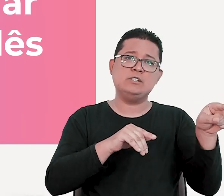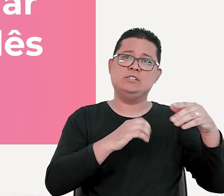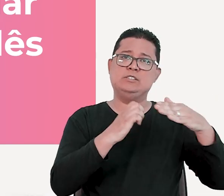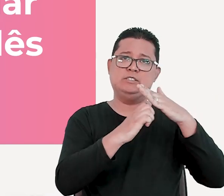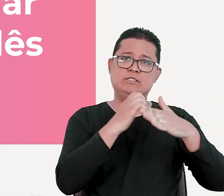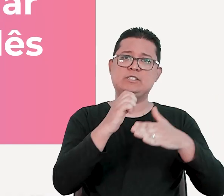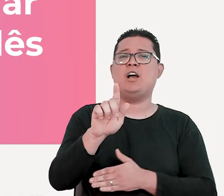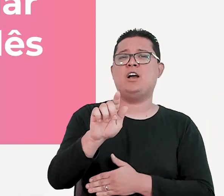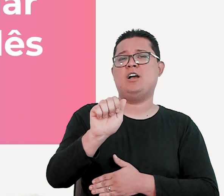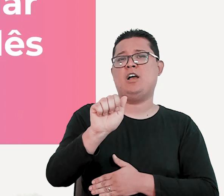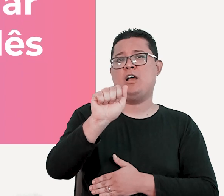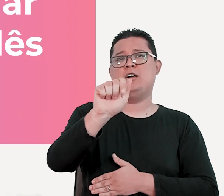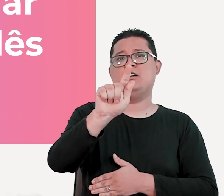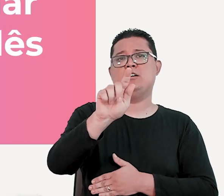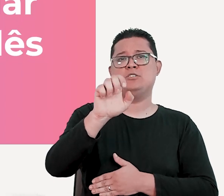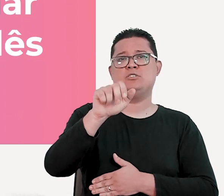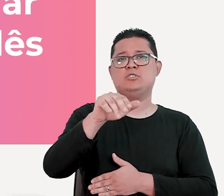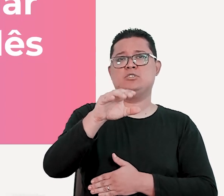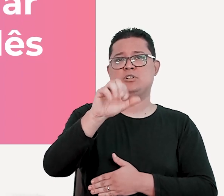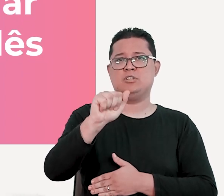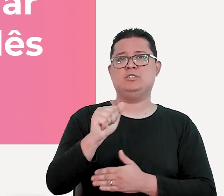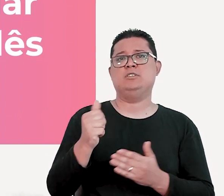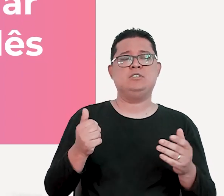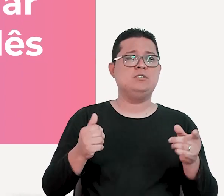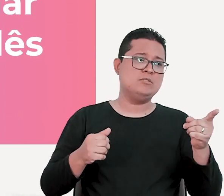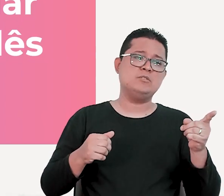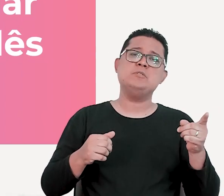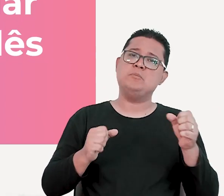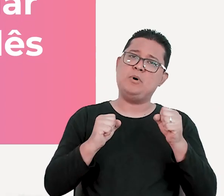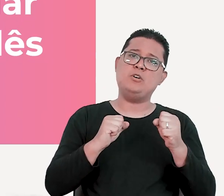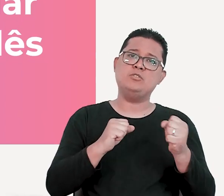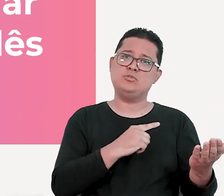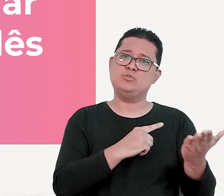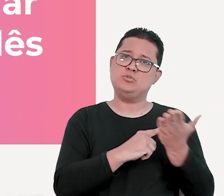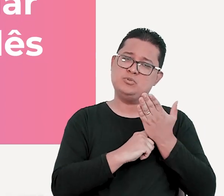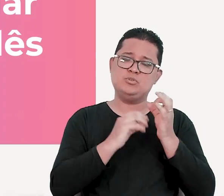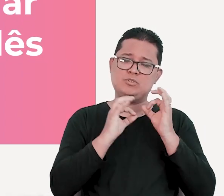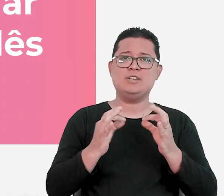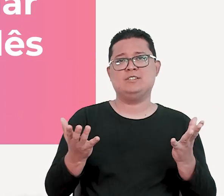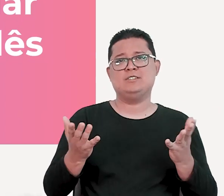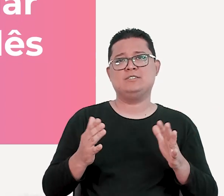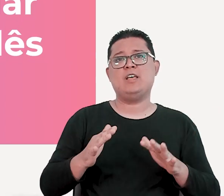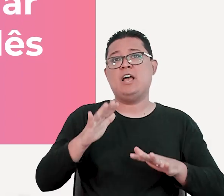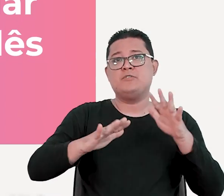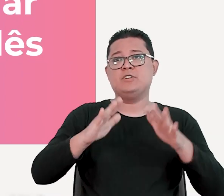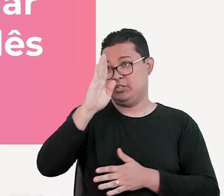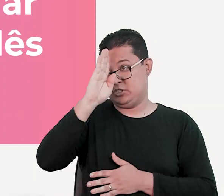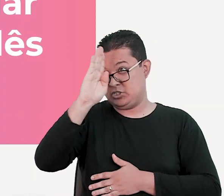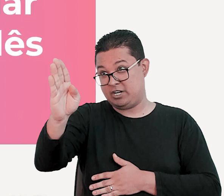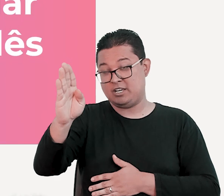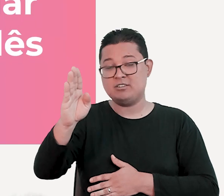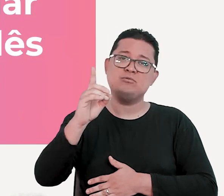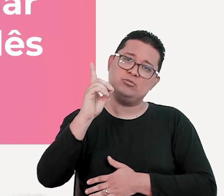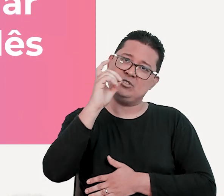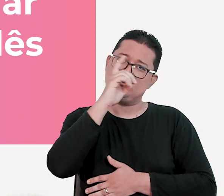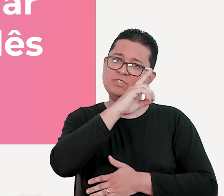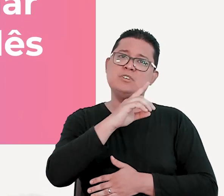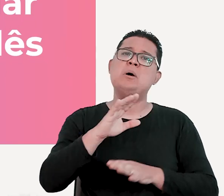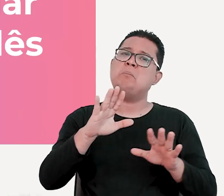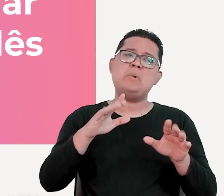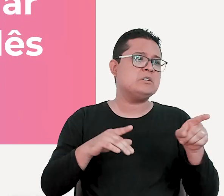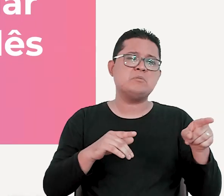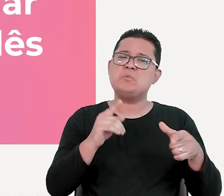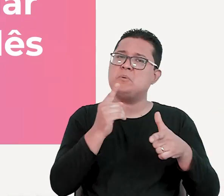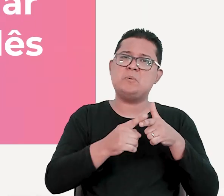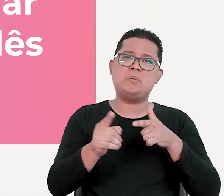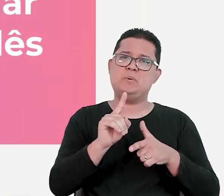você direto, assim, é um pouco mais difícil, mas a agência também é um ótimo caminho. Pelo menos para mim,